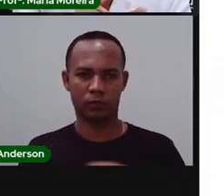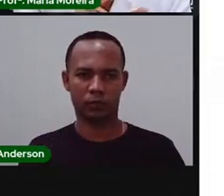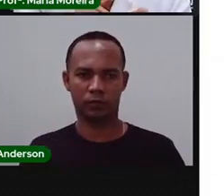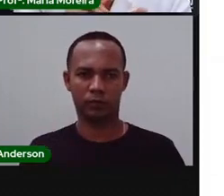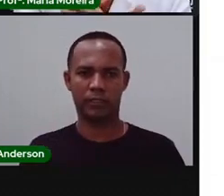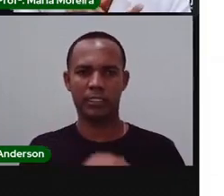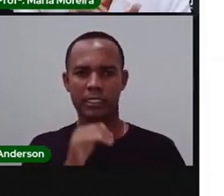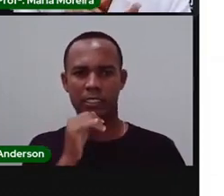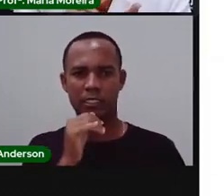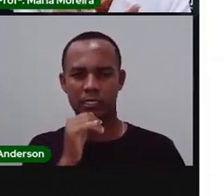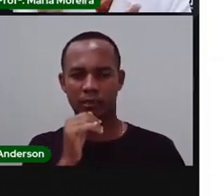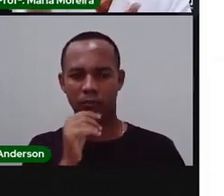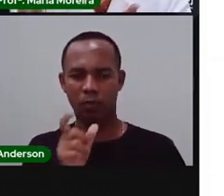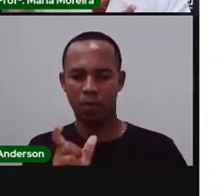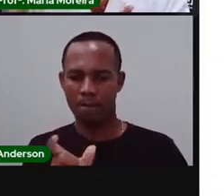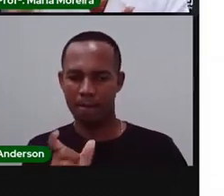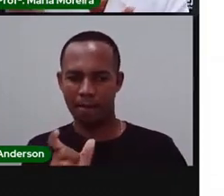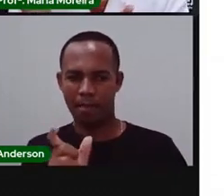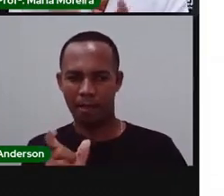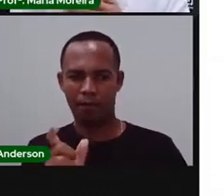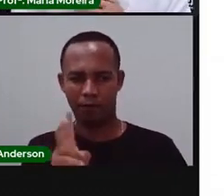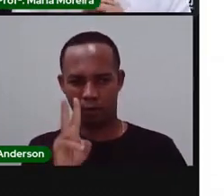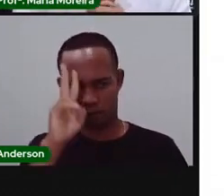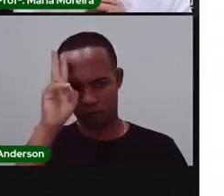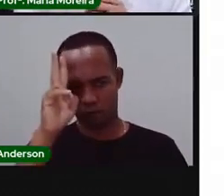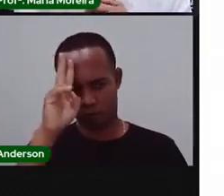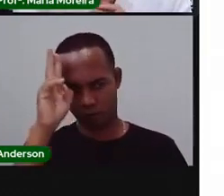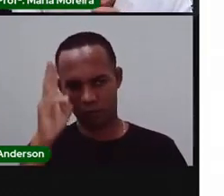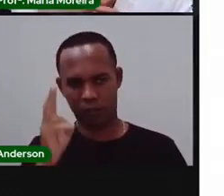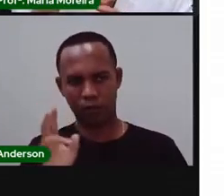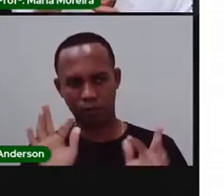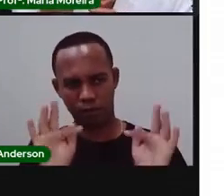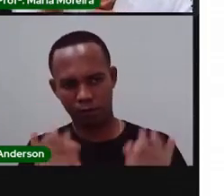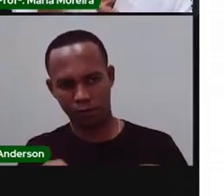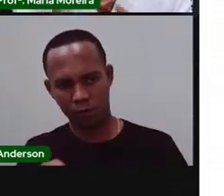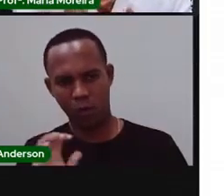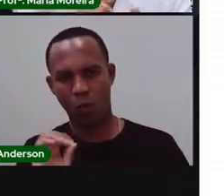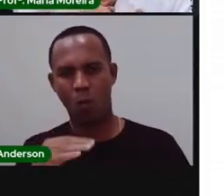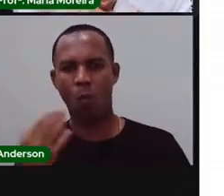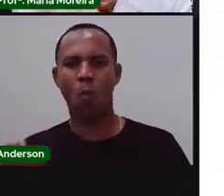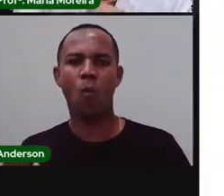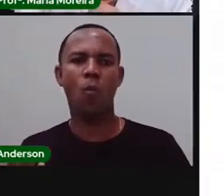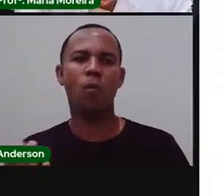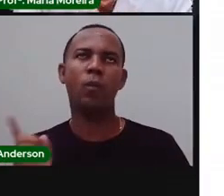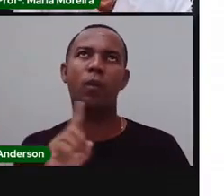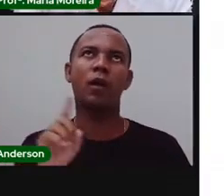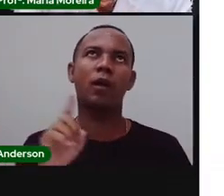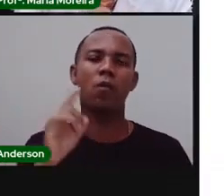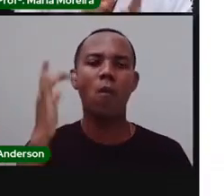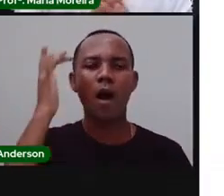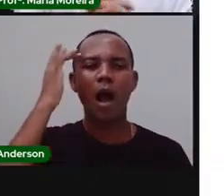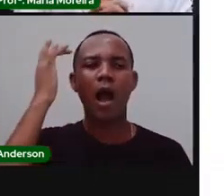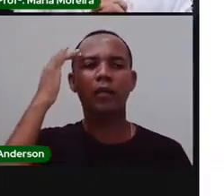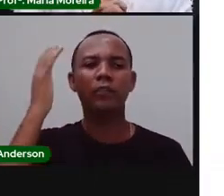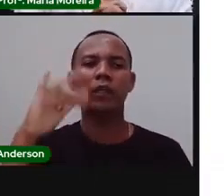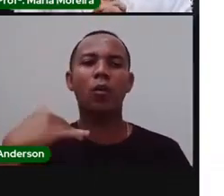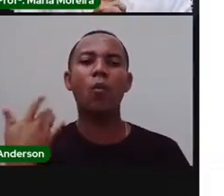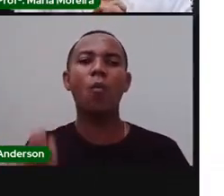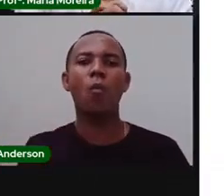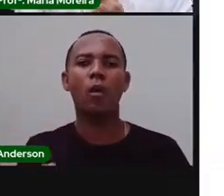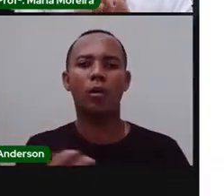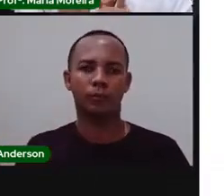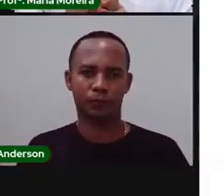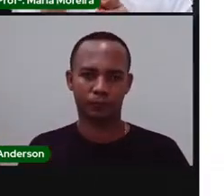a sílaba forte for a última, você marca um x no quadrinho da última. Se você acha que é a penúltima, você marca um xizinho